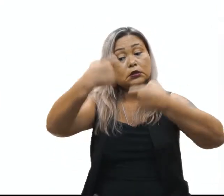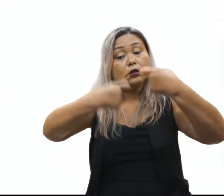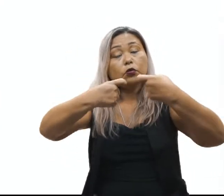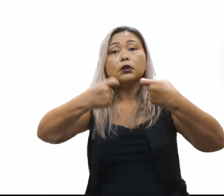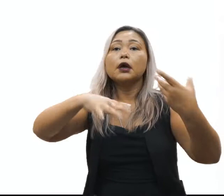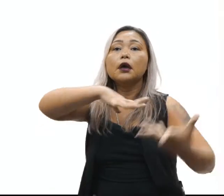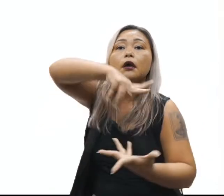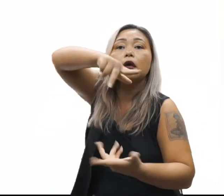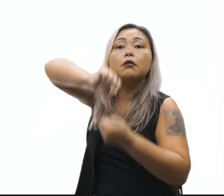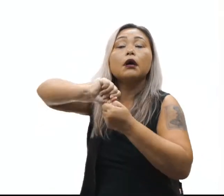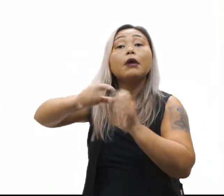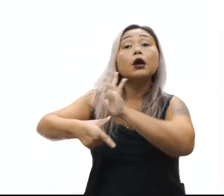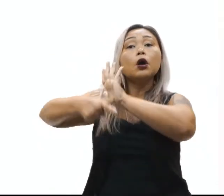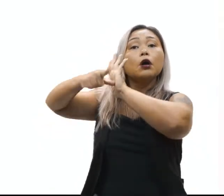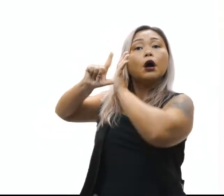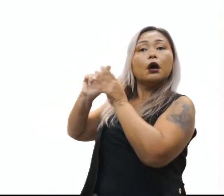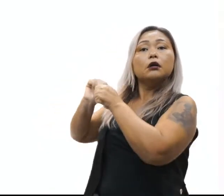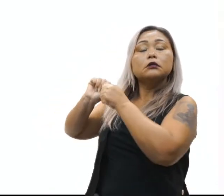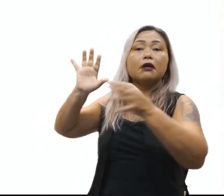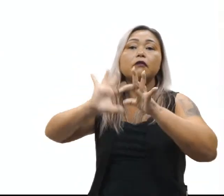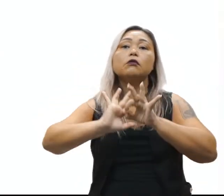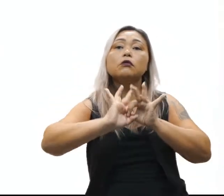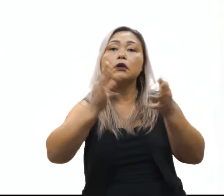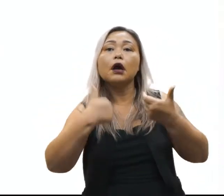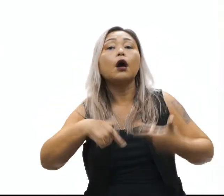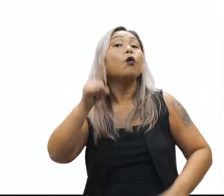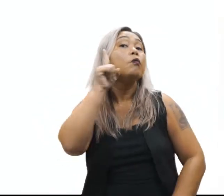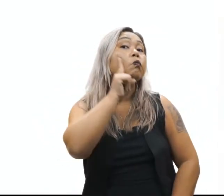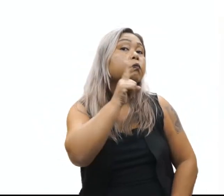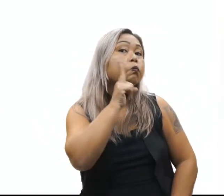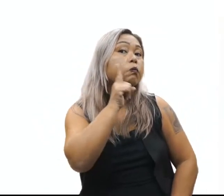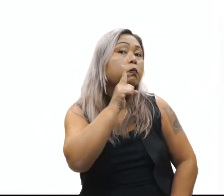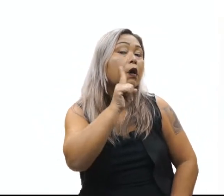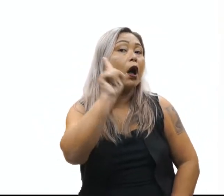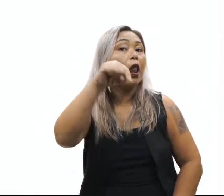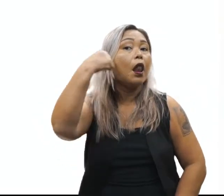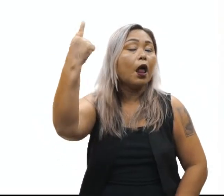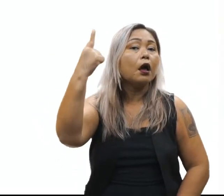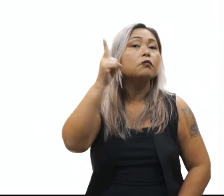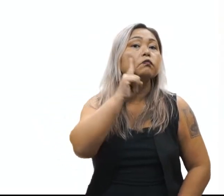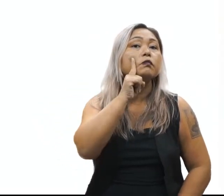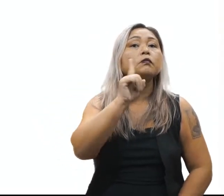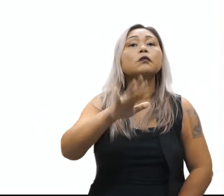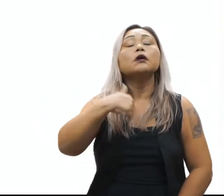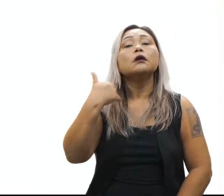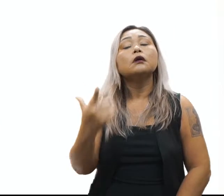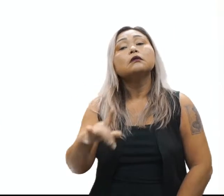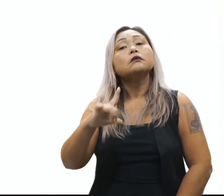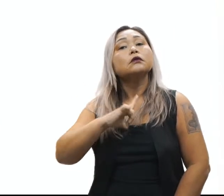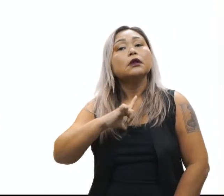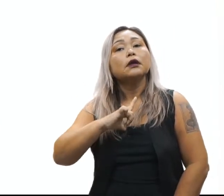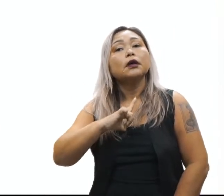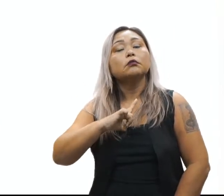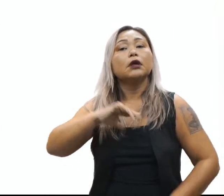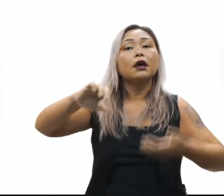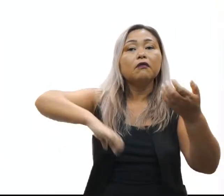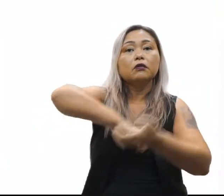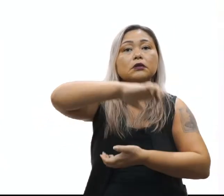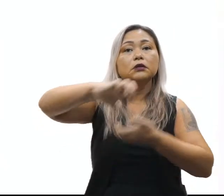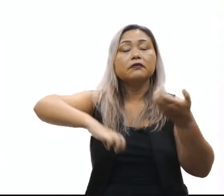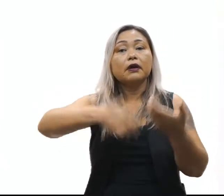gente teve a independência norte-americana, né? A independência dos Estados Unidos. Nós tivemos a